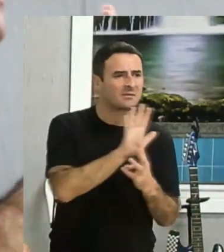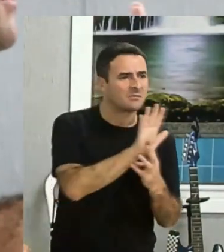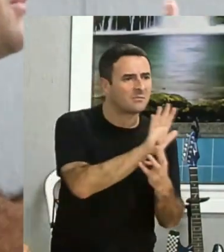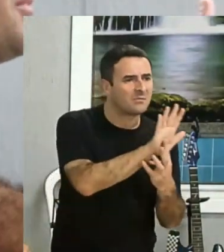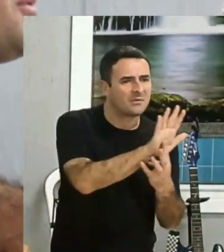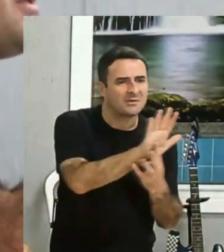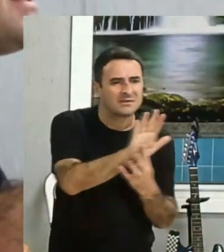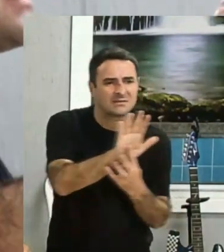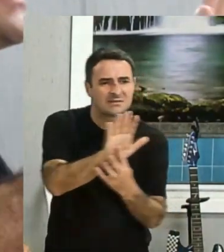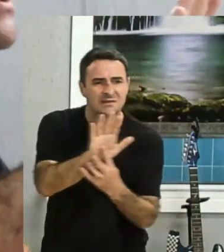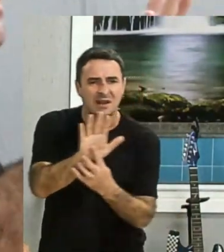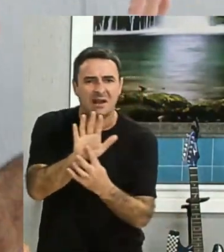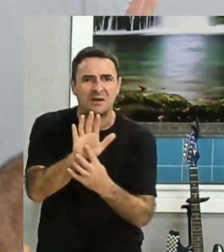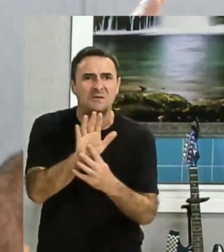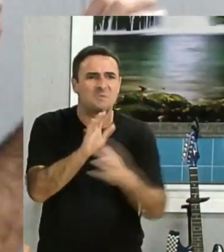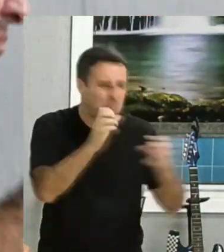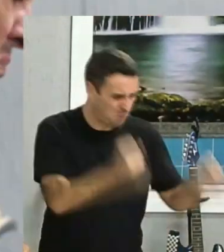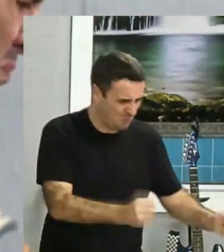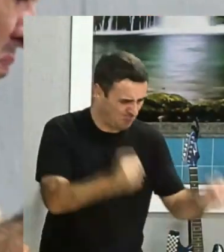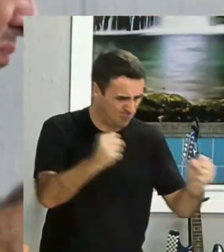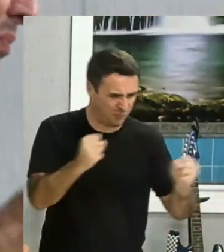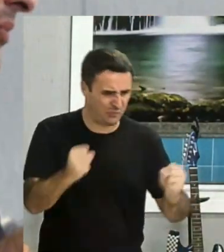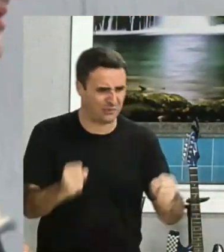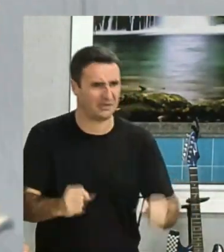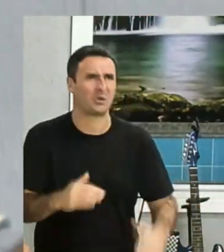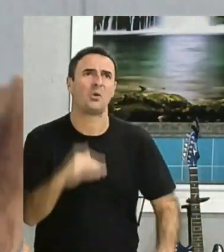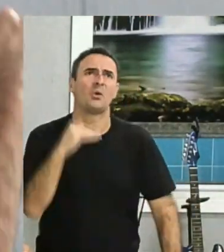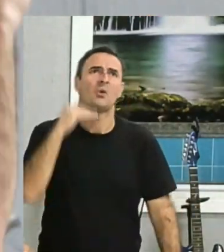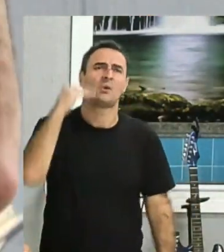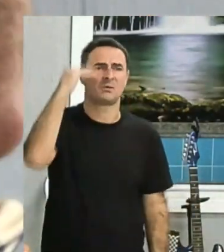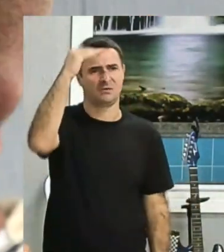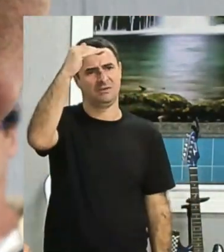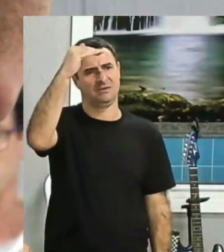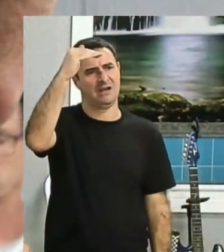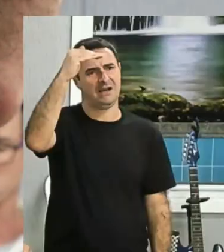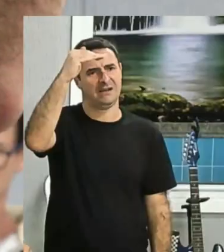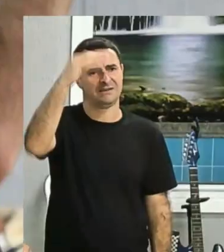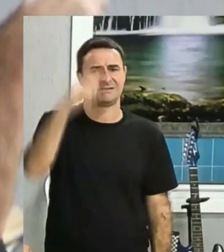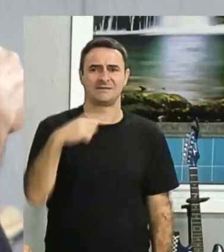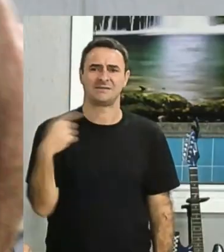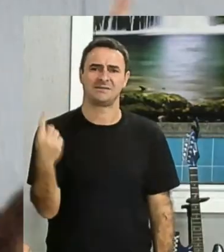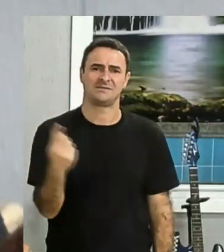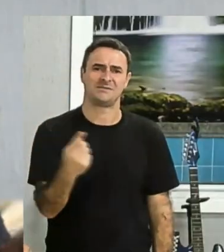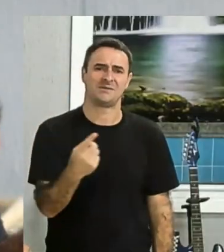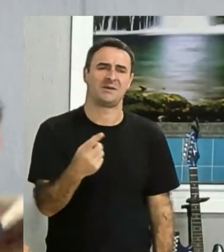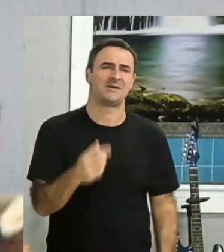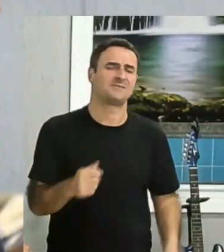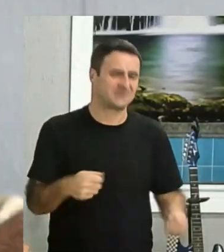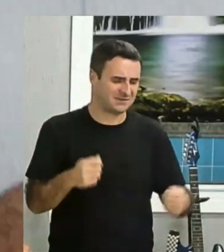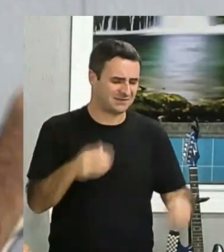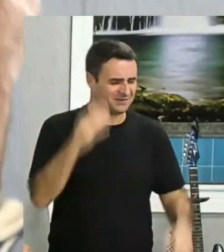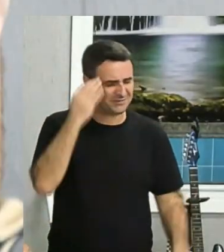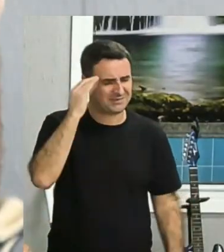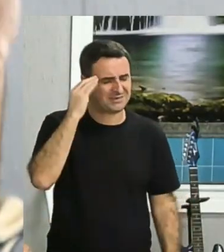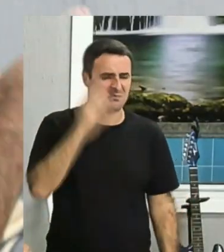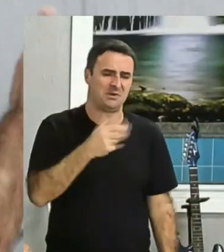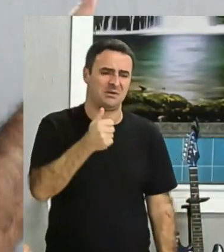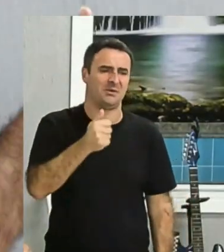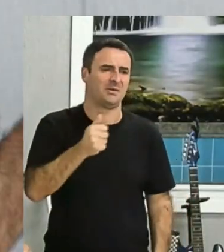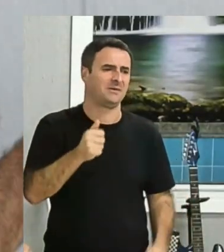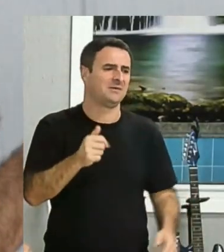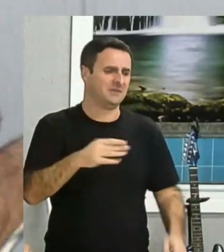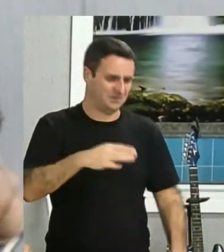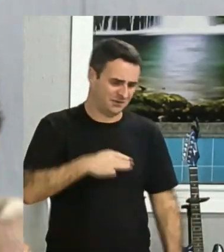forma tão grandiosa e que nós tenhamos, ó Pai, entendido melhor quem é o nosso